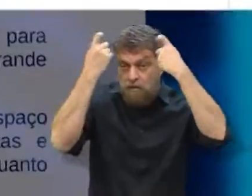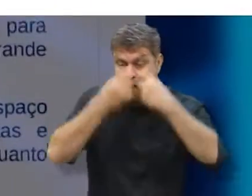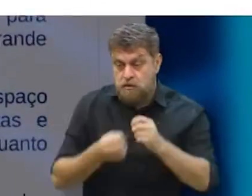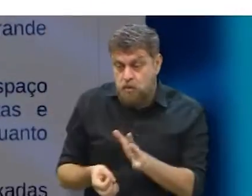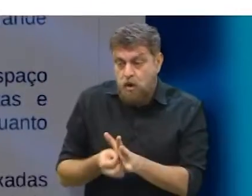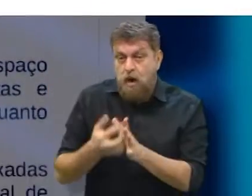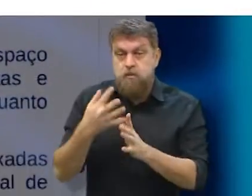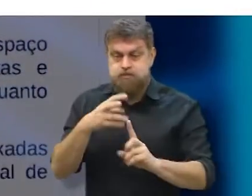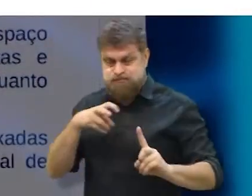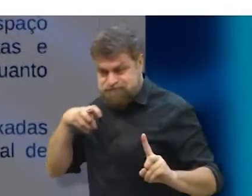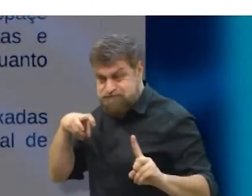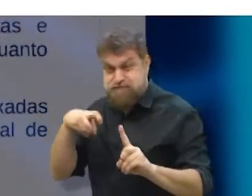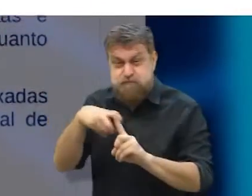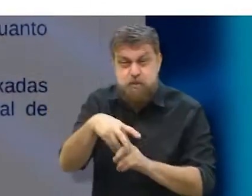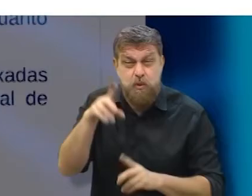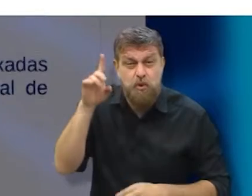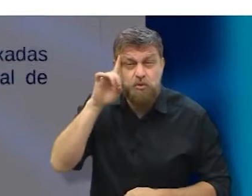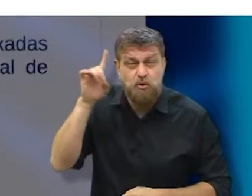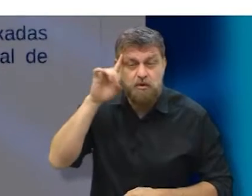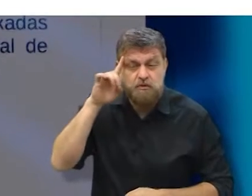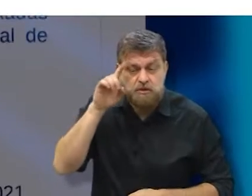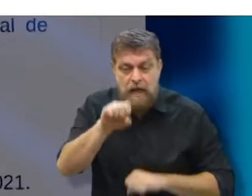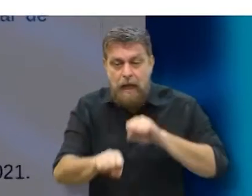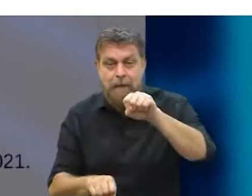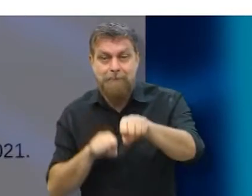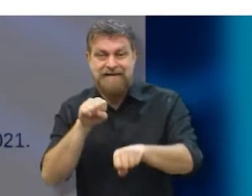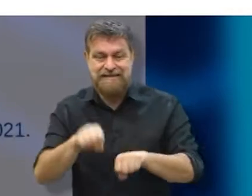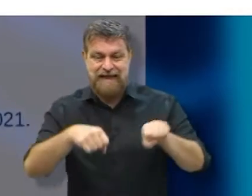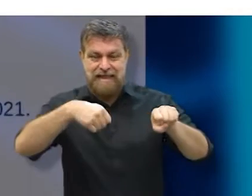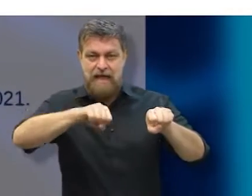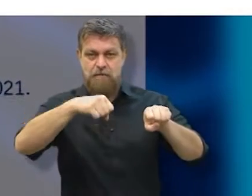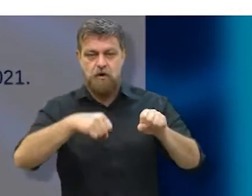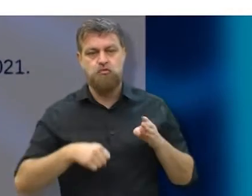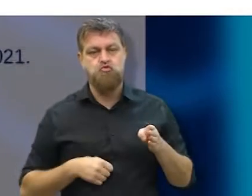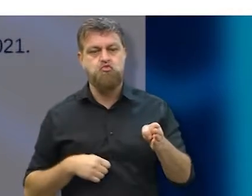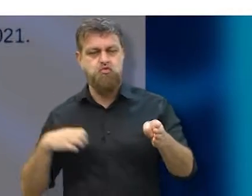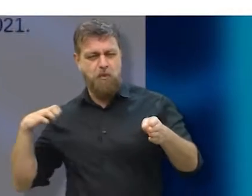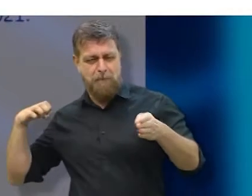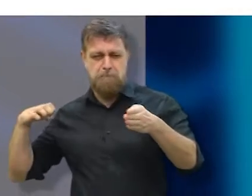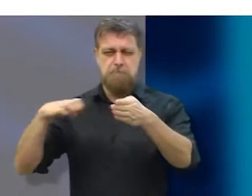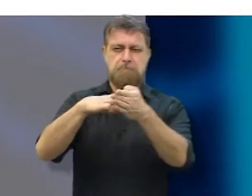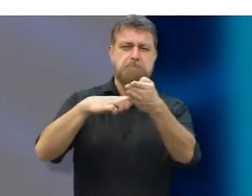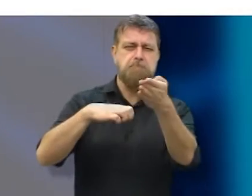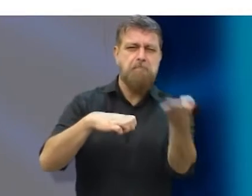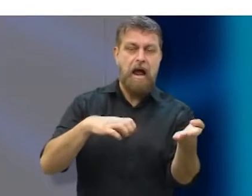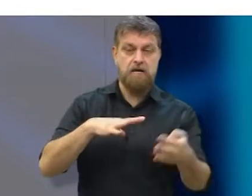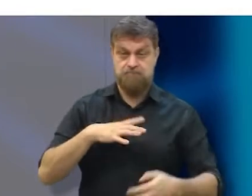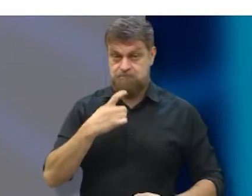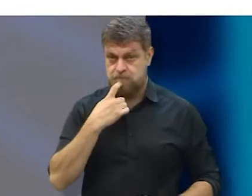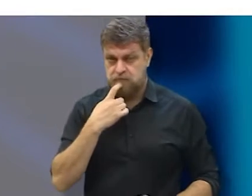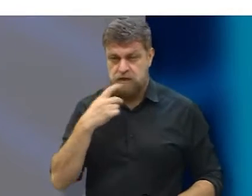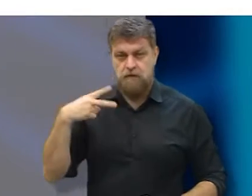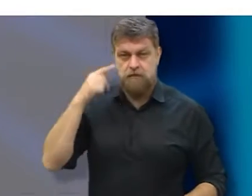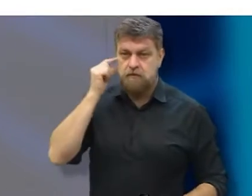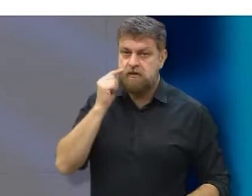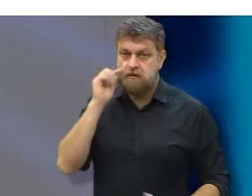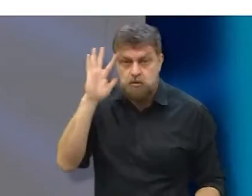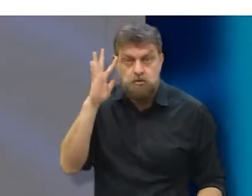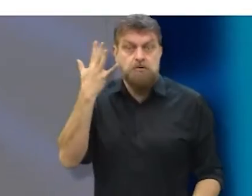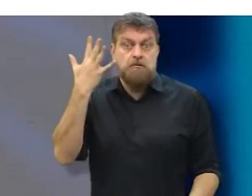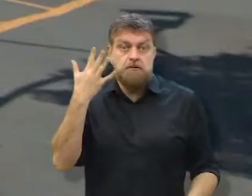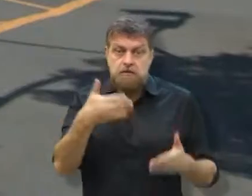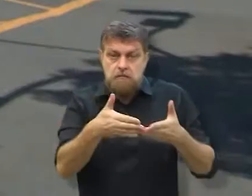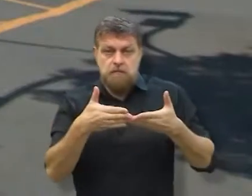Preocupado com a quantidade de acidentes de trânsito todos os dias de ciclistas e motociclistas em Campinas, o vereador Marcelo Silva pede